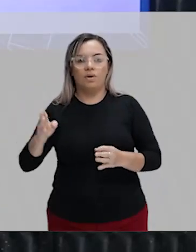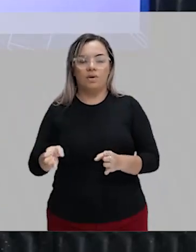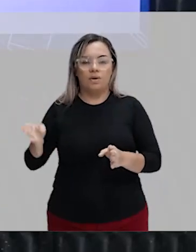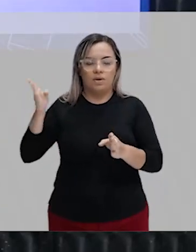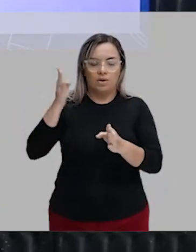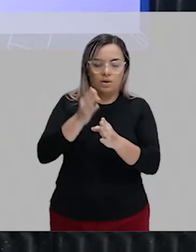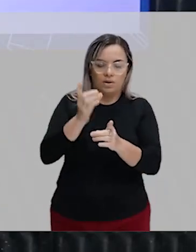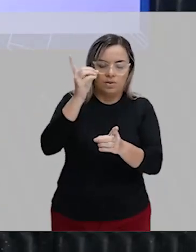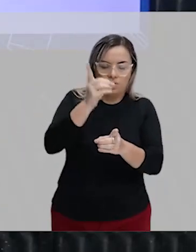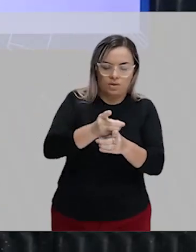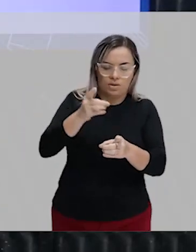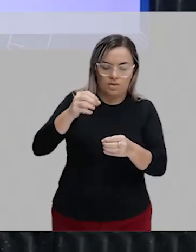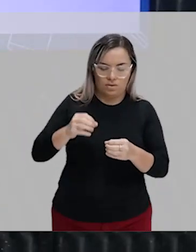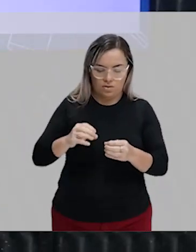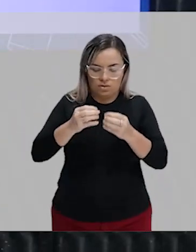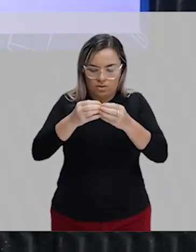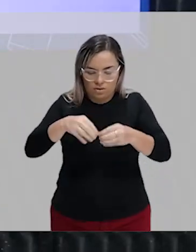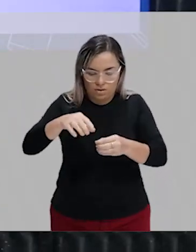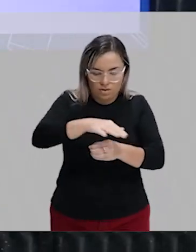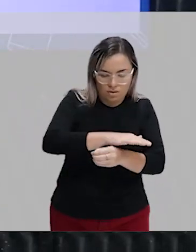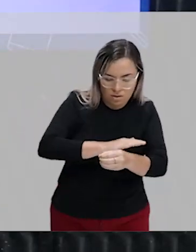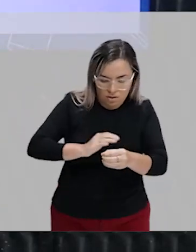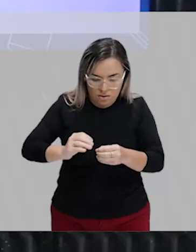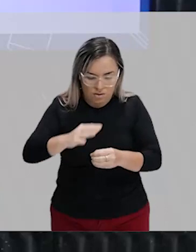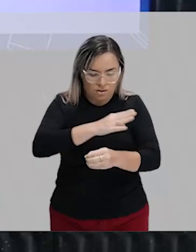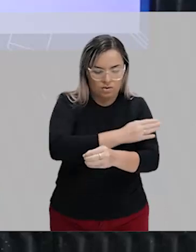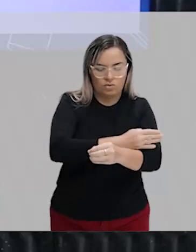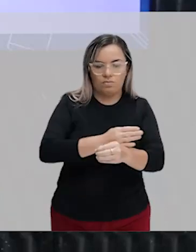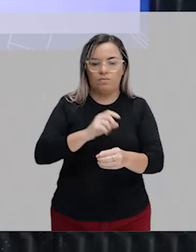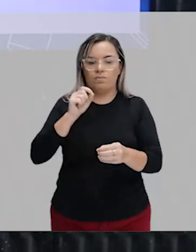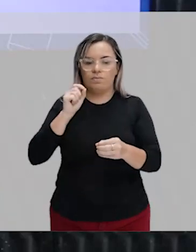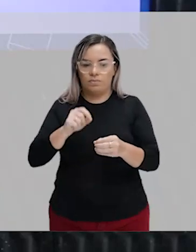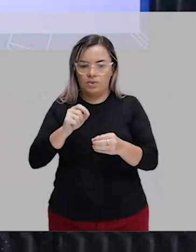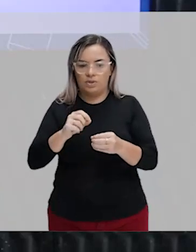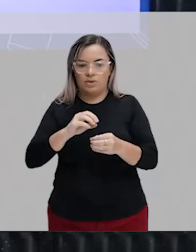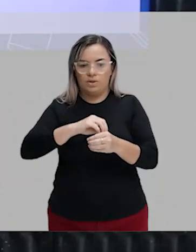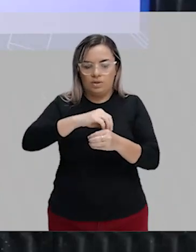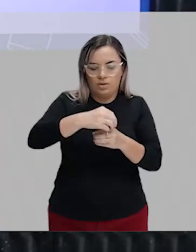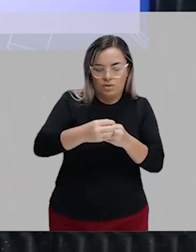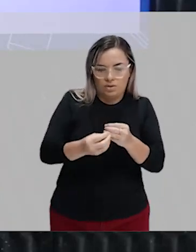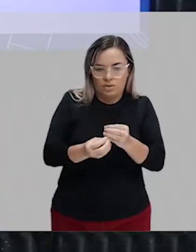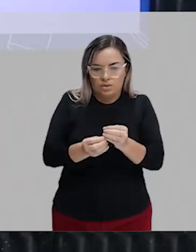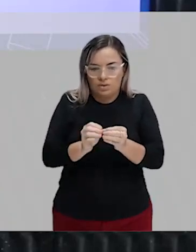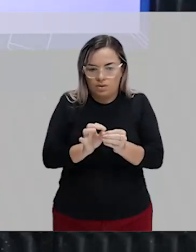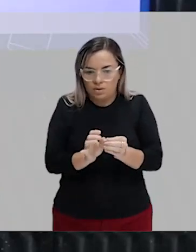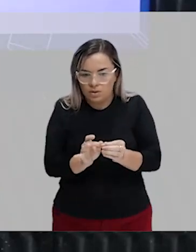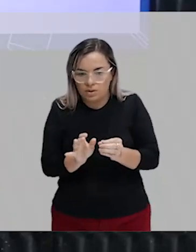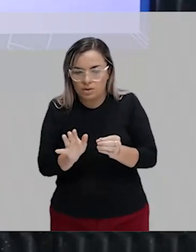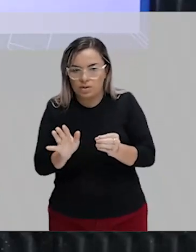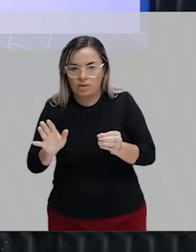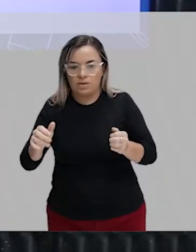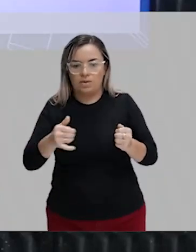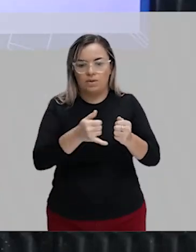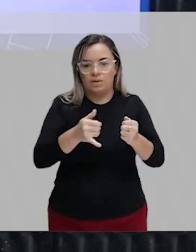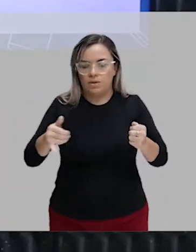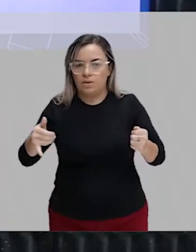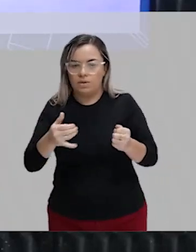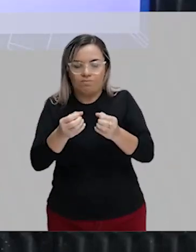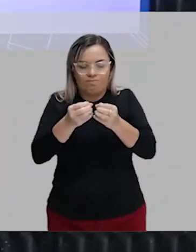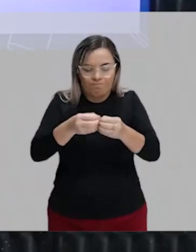clara do ovo. As suas moléculas, elas liberam aminoácidos quando quebradas.